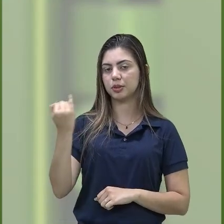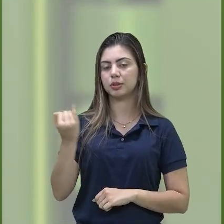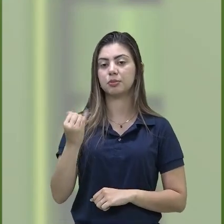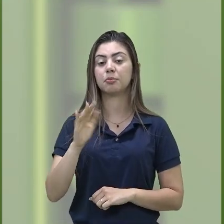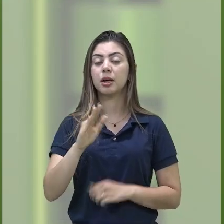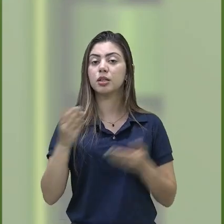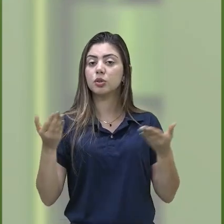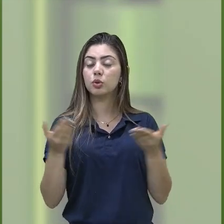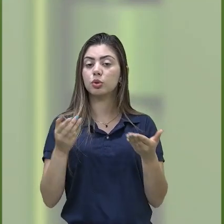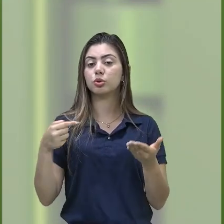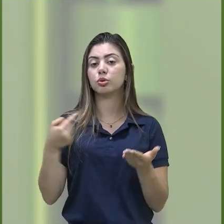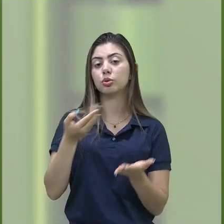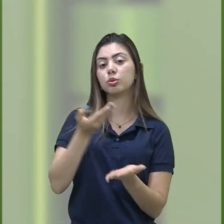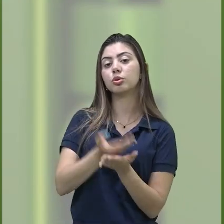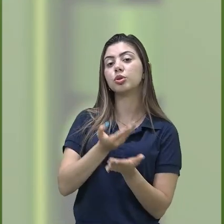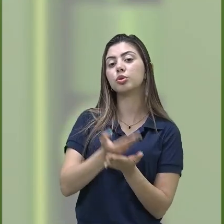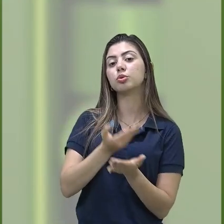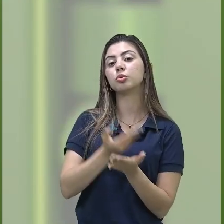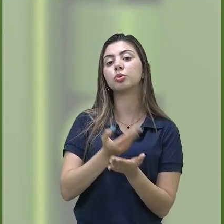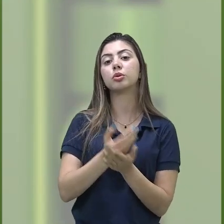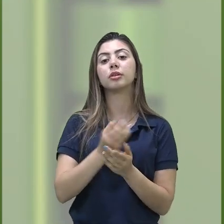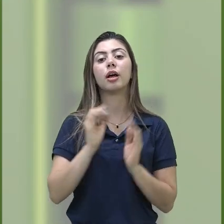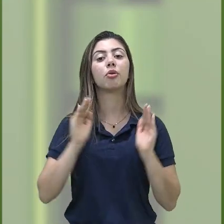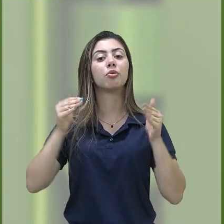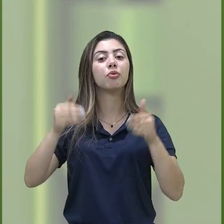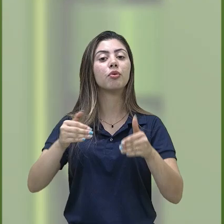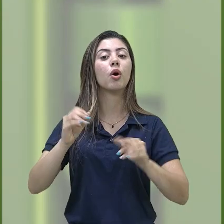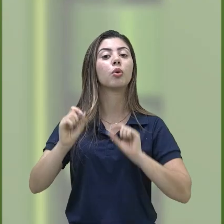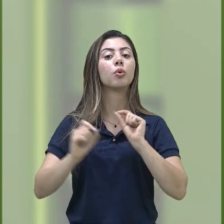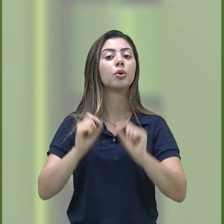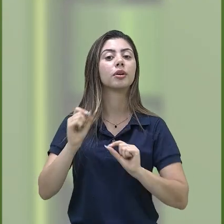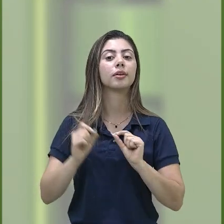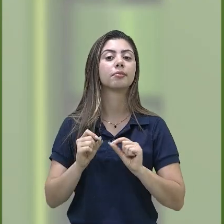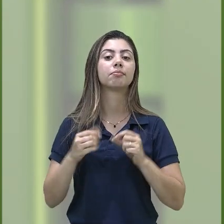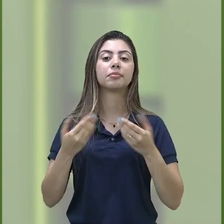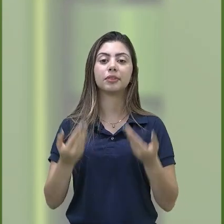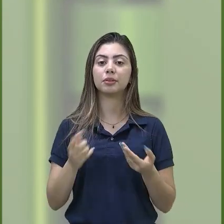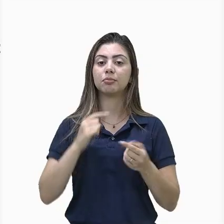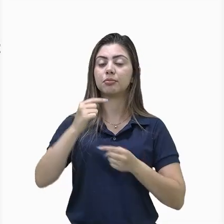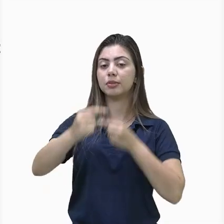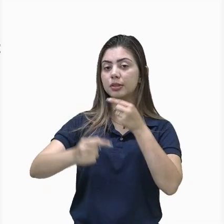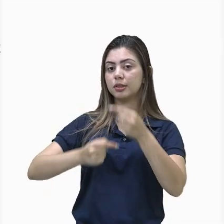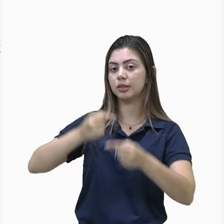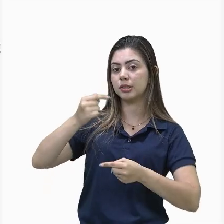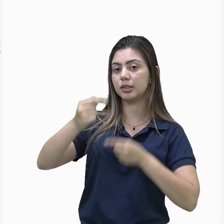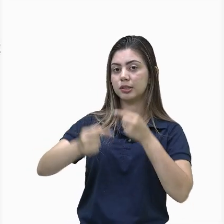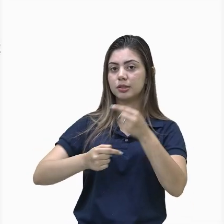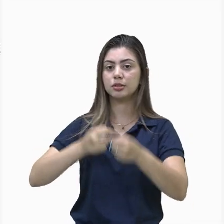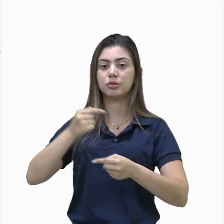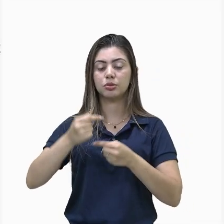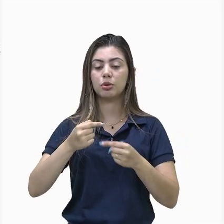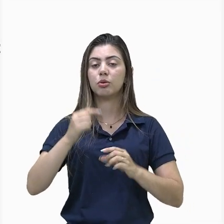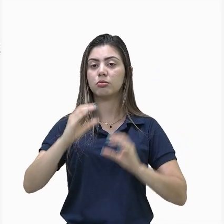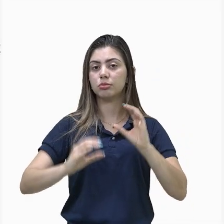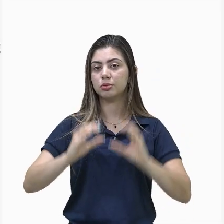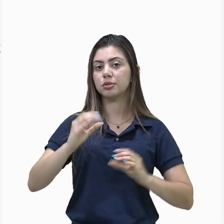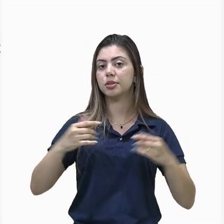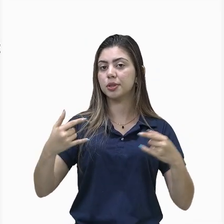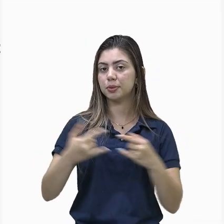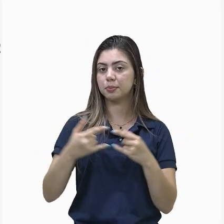aula falar especialmente da associação de resistores em paralelo. Então vamos lá.